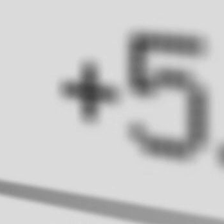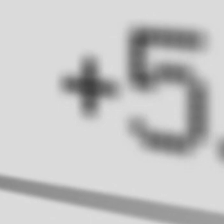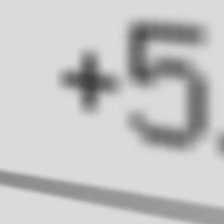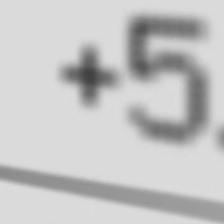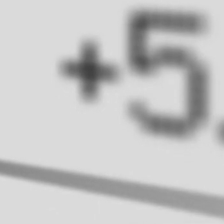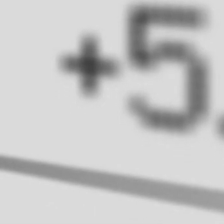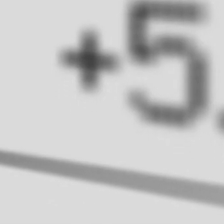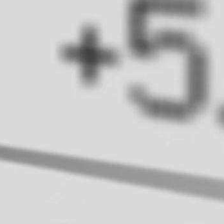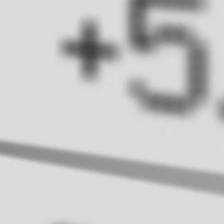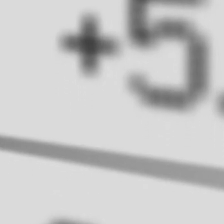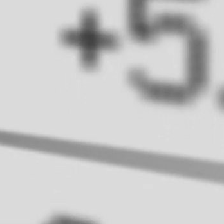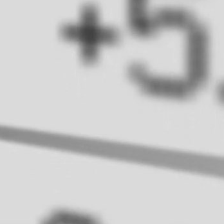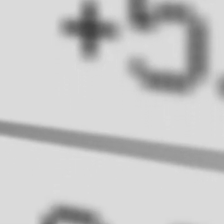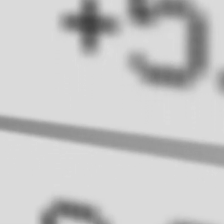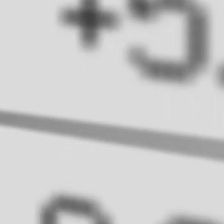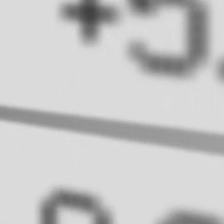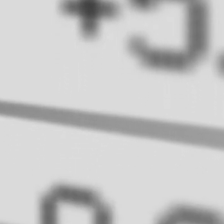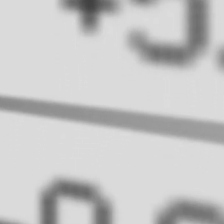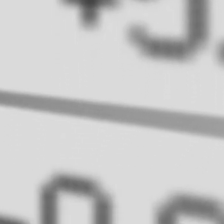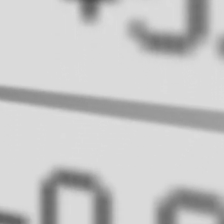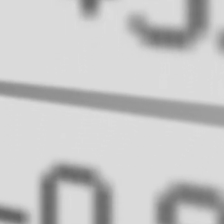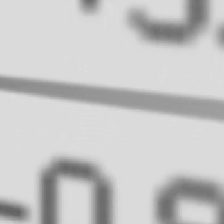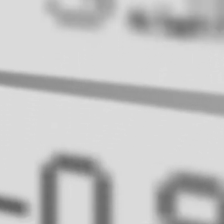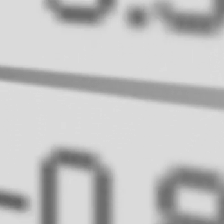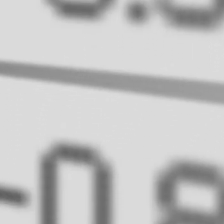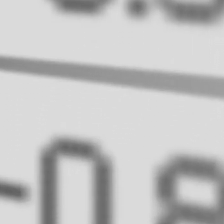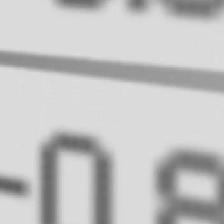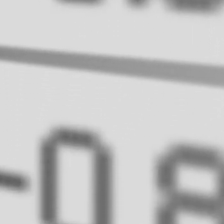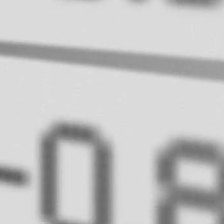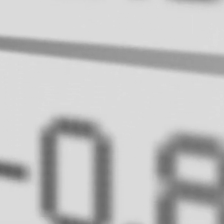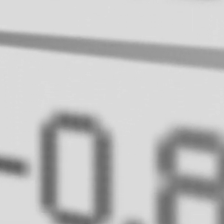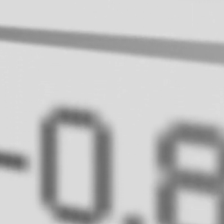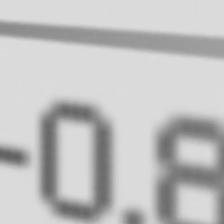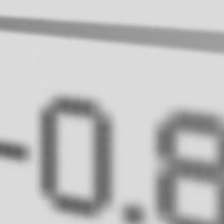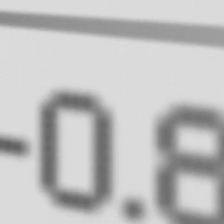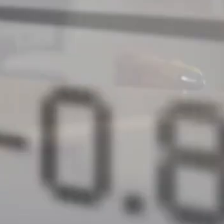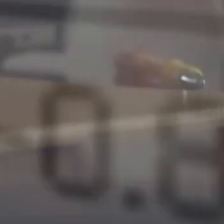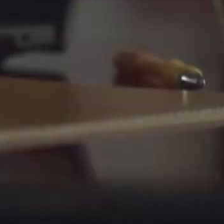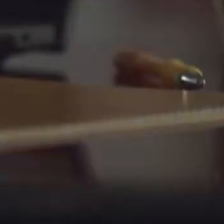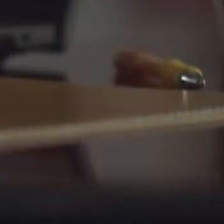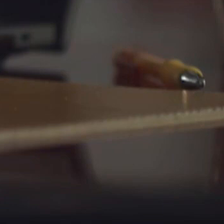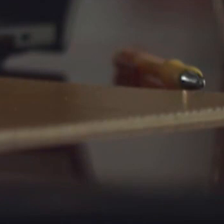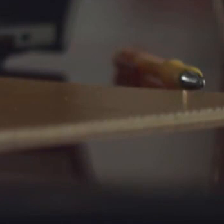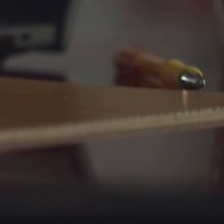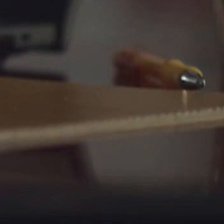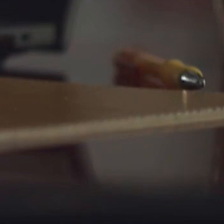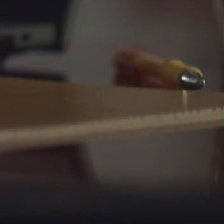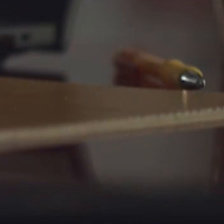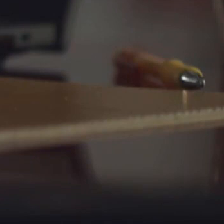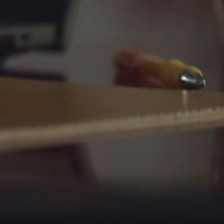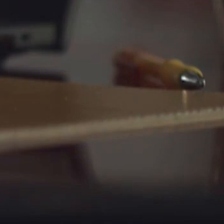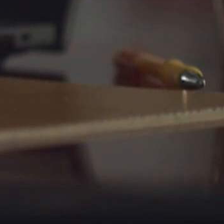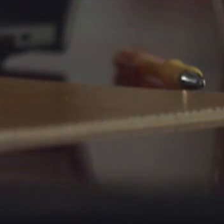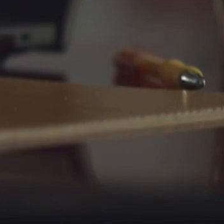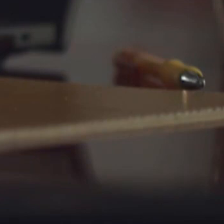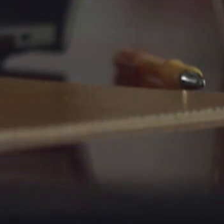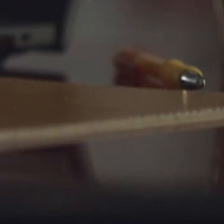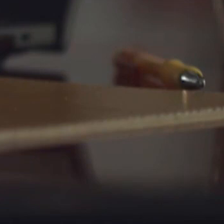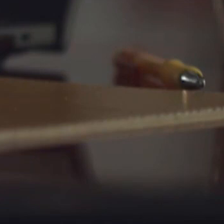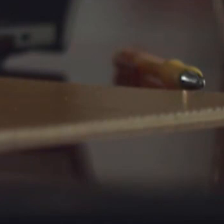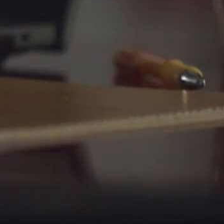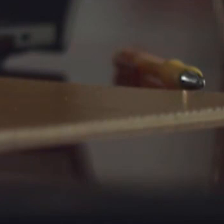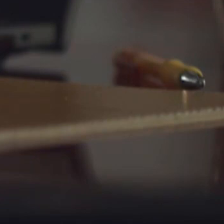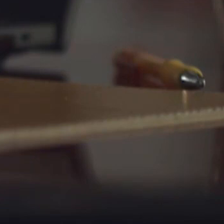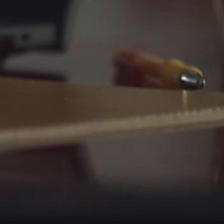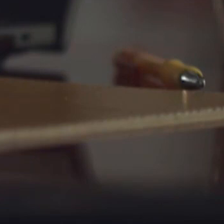pesado nesses aplicativos para que eles sejam simples, para que sejam fáceis, né? E assim, qualquer pessoa